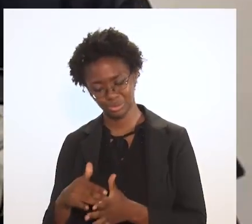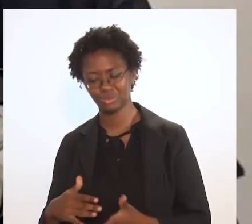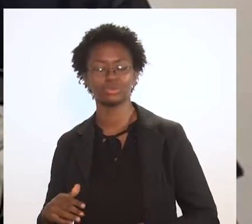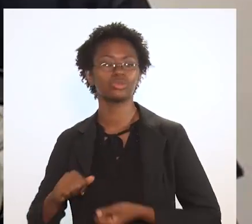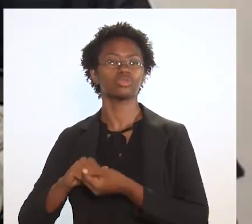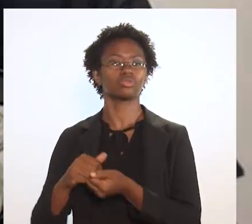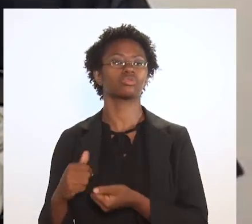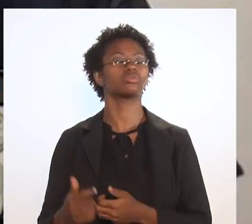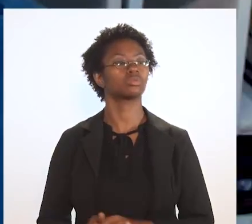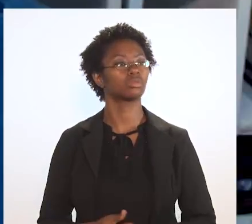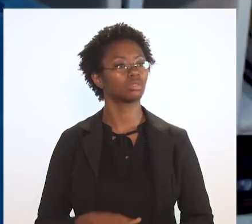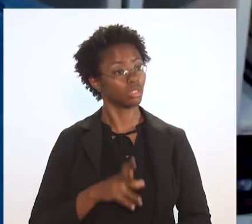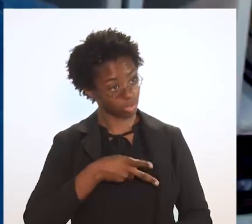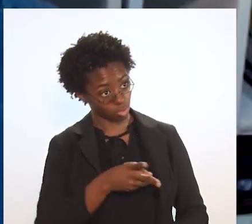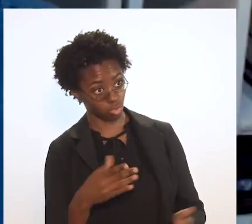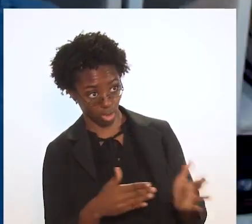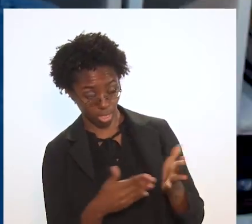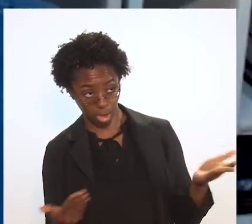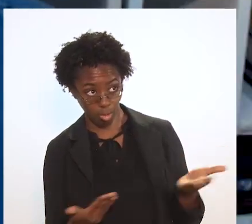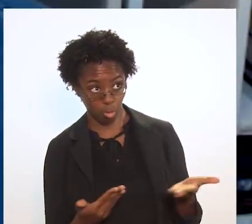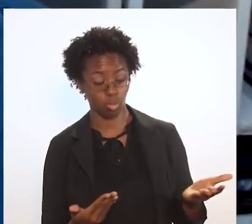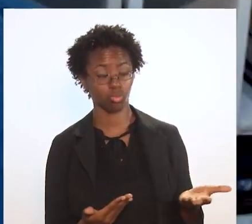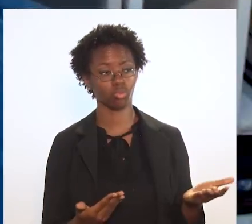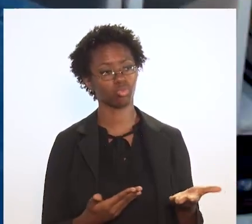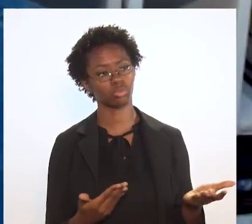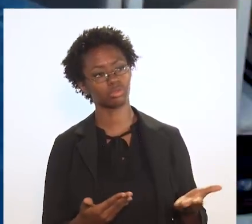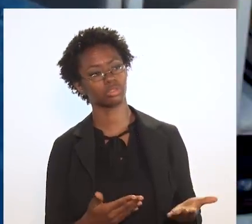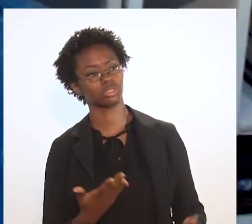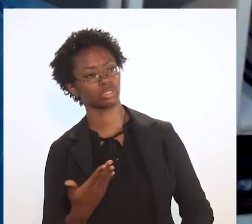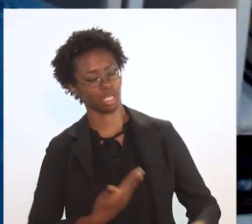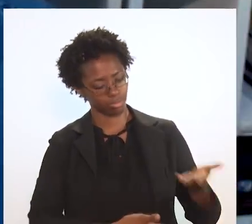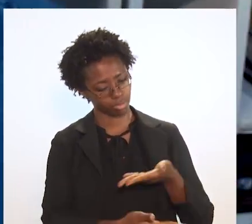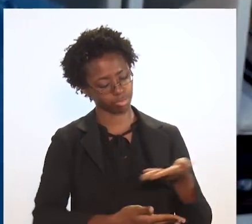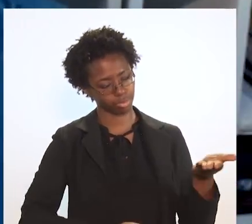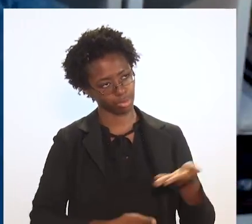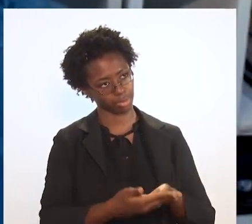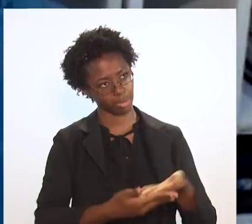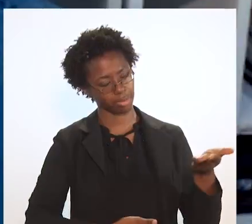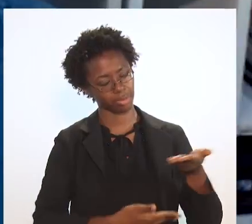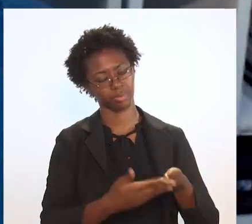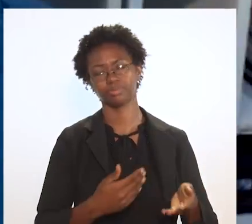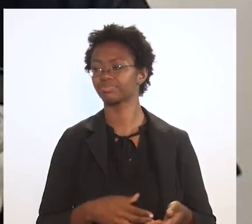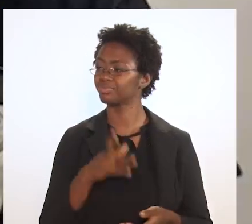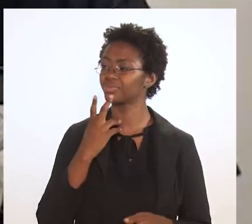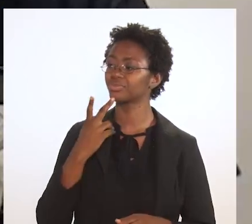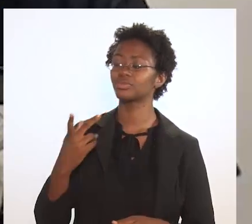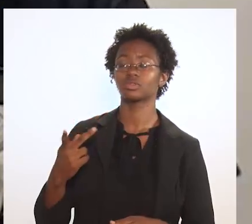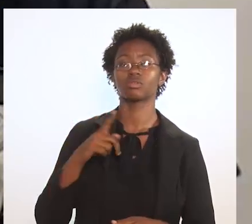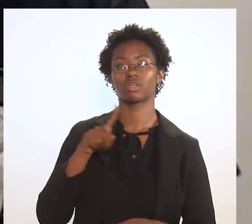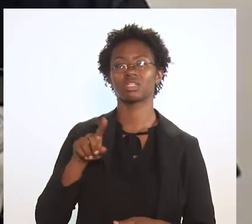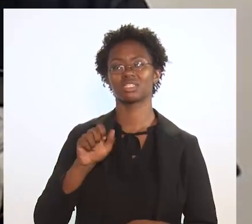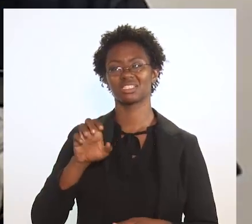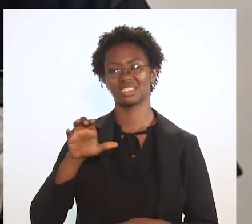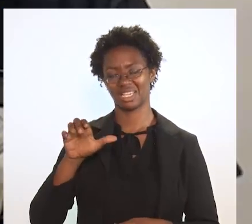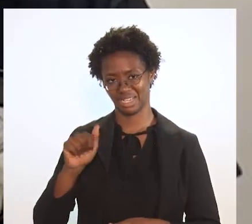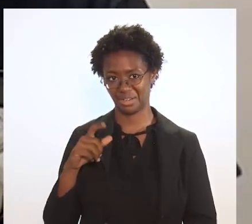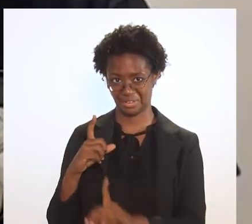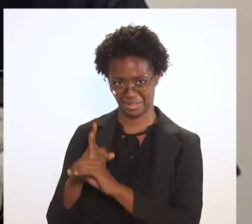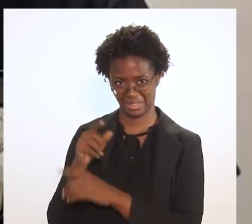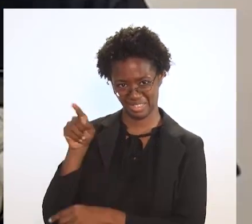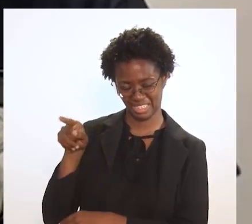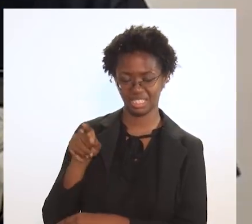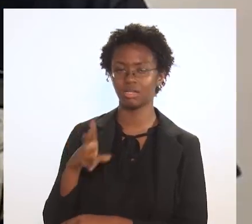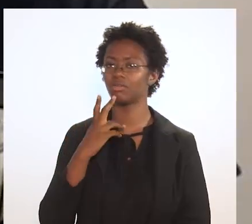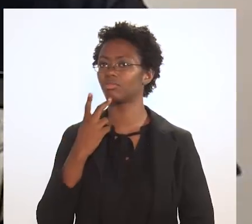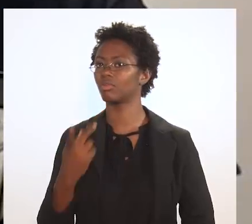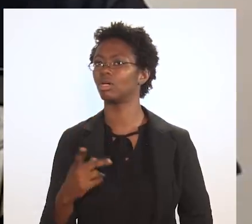um solidário ao outro. Isso se manteve através do tempo, essa solidariedade. Eu falo para o Zeca, quando